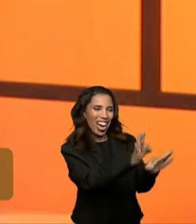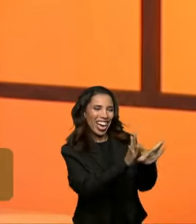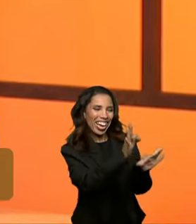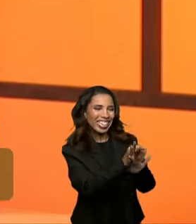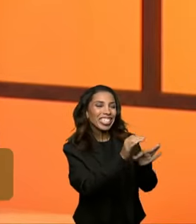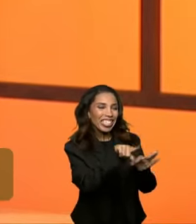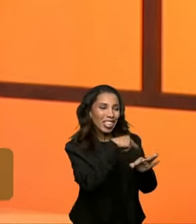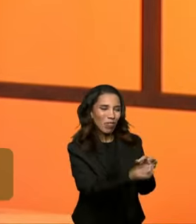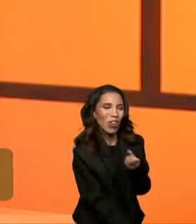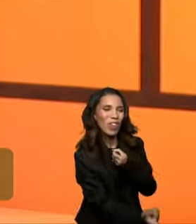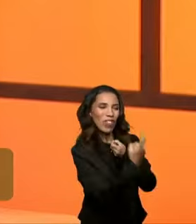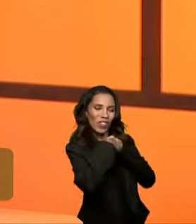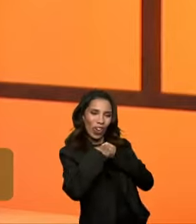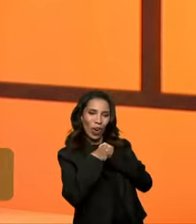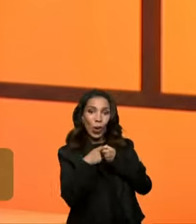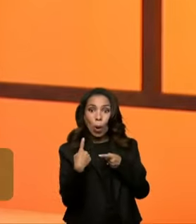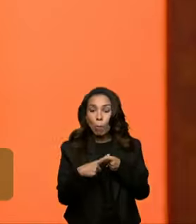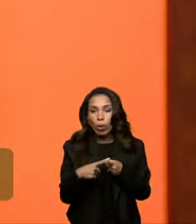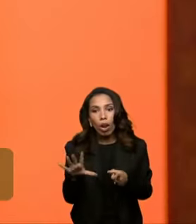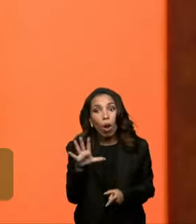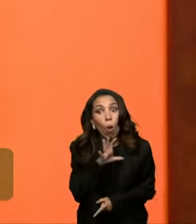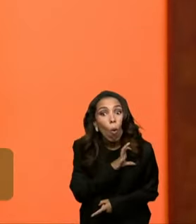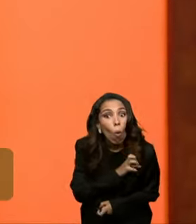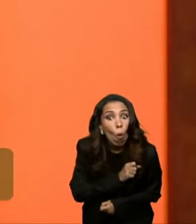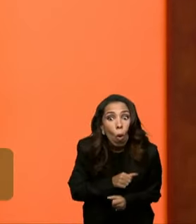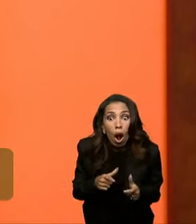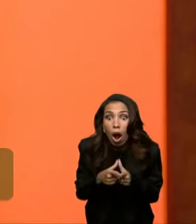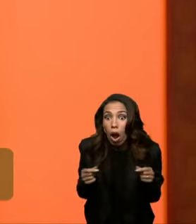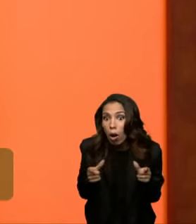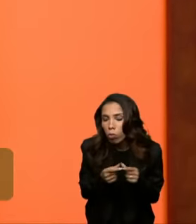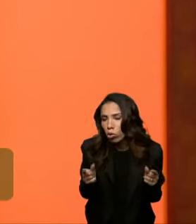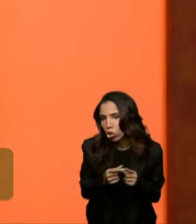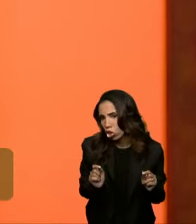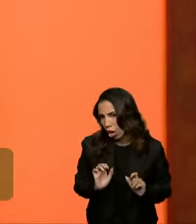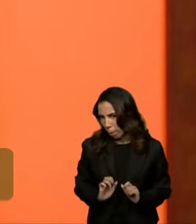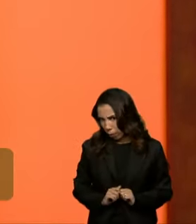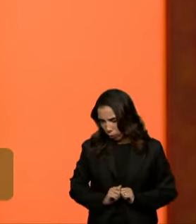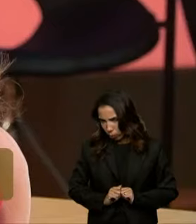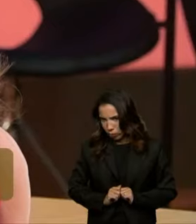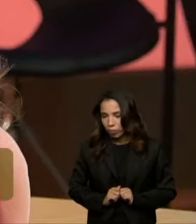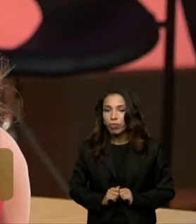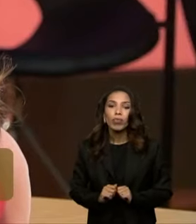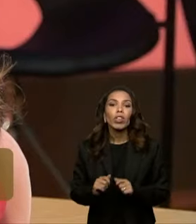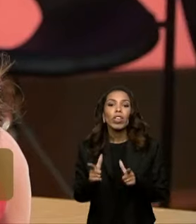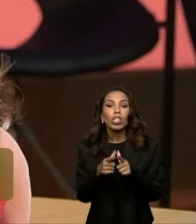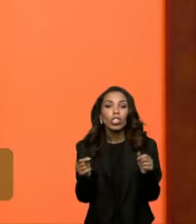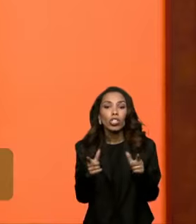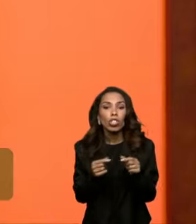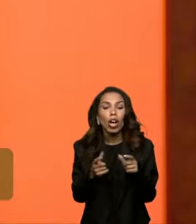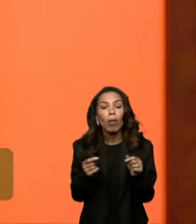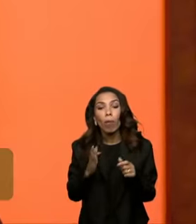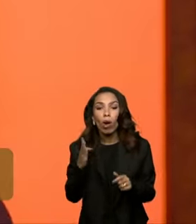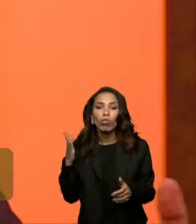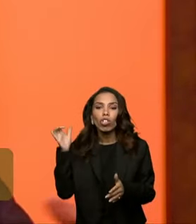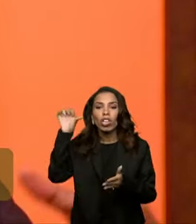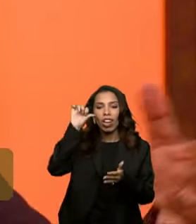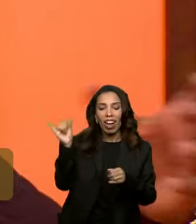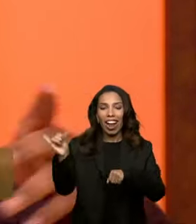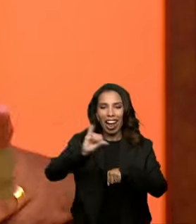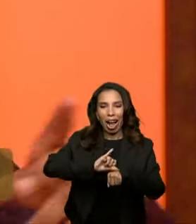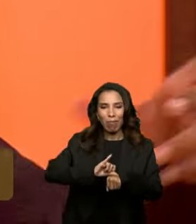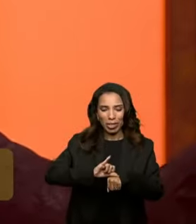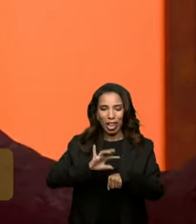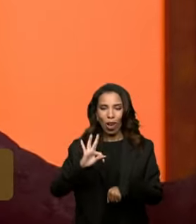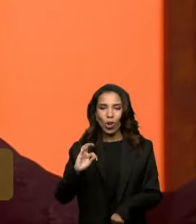apaixonada pelo Japão. Aí eu que peguei. Aconteceu? Eu peguei, minha comadre. Tô lá no Japão e cheguei para fazer um show em Tóquio. Aí quando eu cheguei,